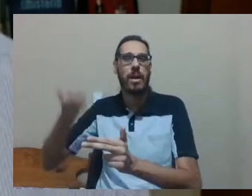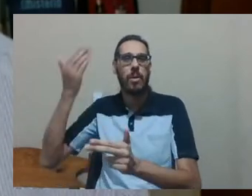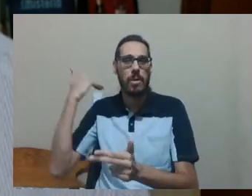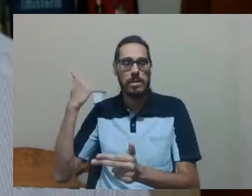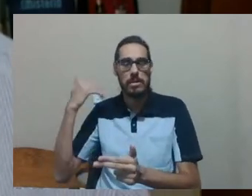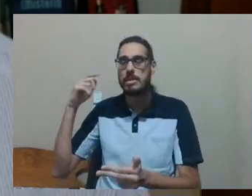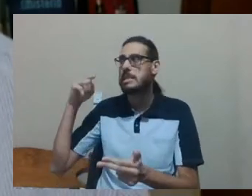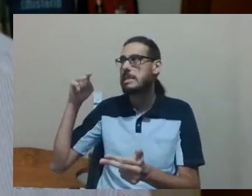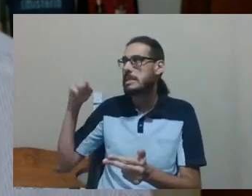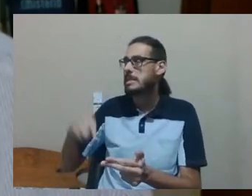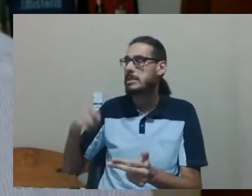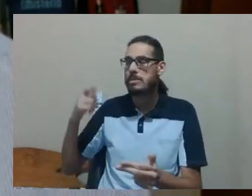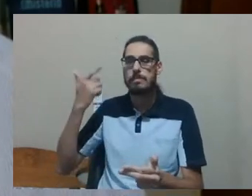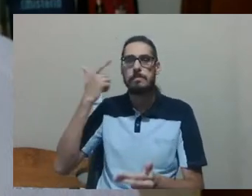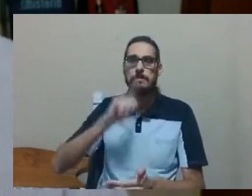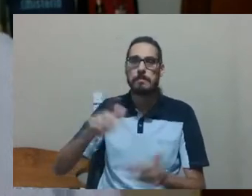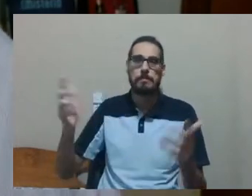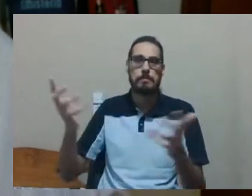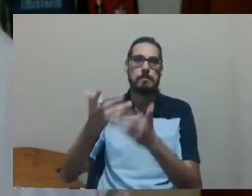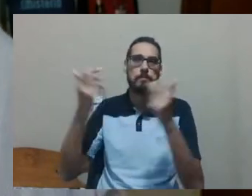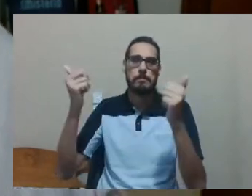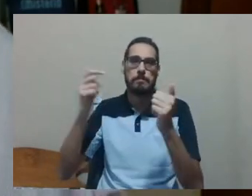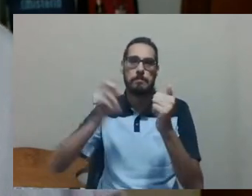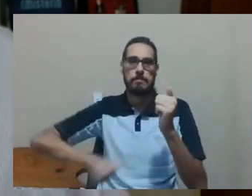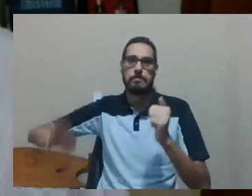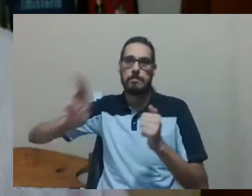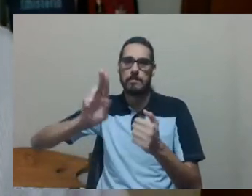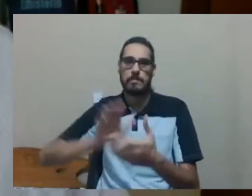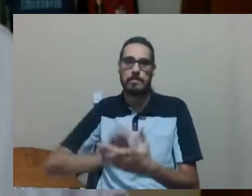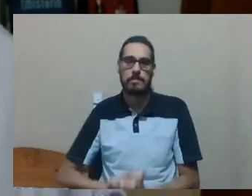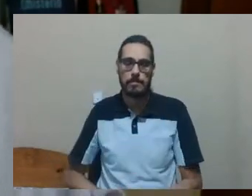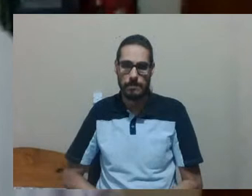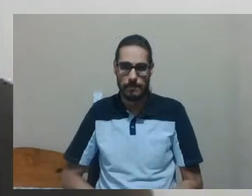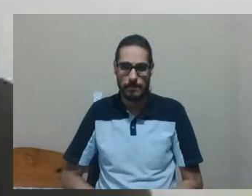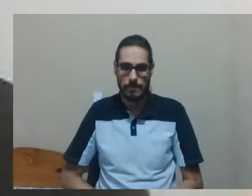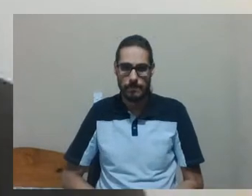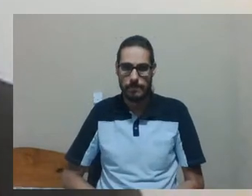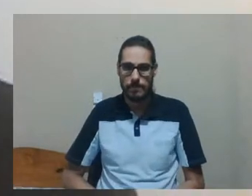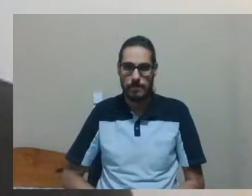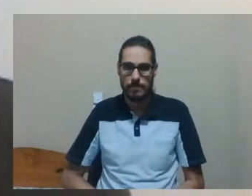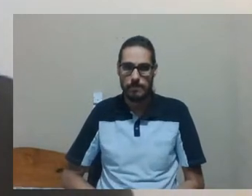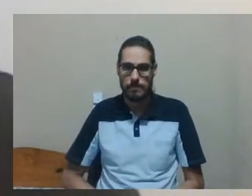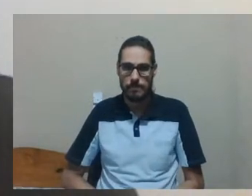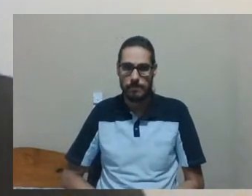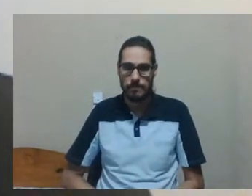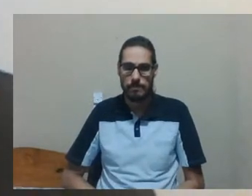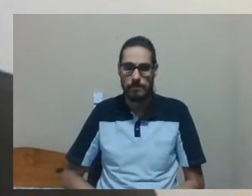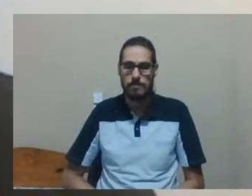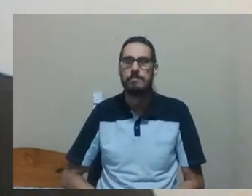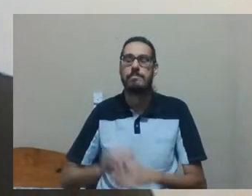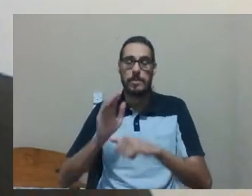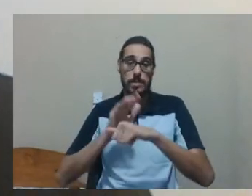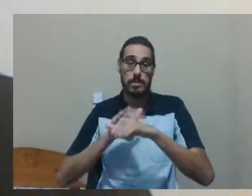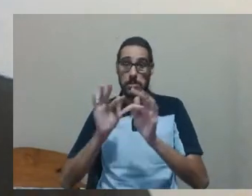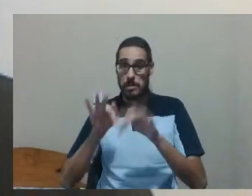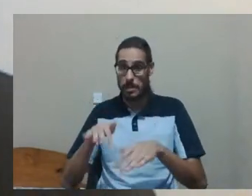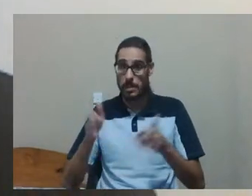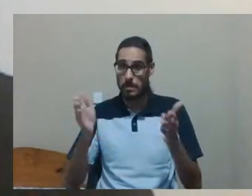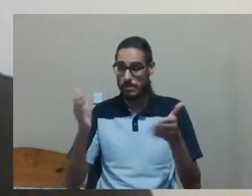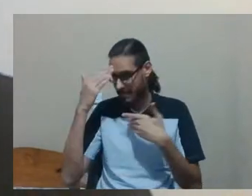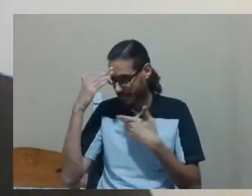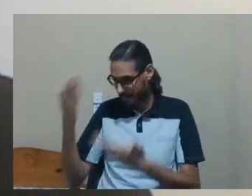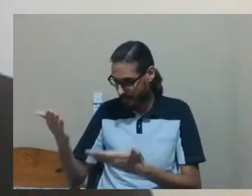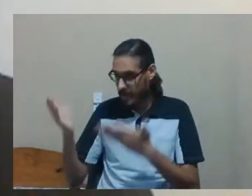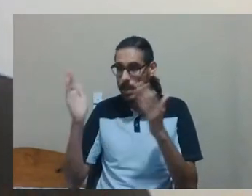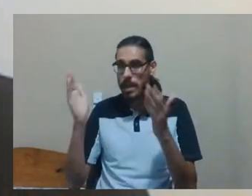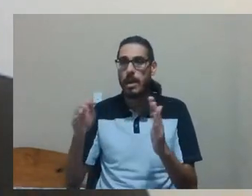um enorme ganho para toda a universidade. Tempo encerrado. Obrigado, professor. Agora, de acordo com a ordem do sorteio, a